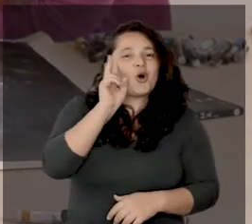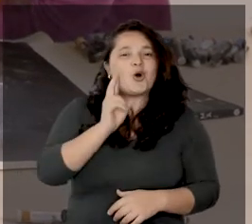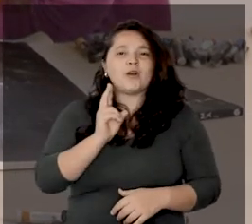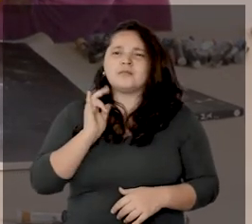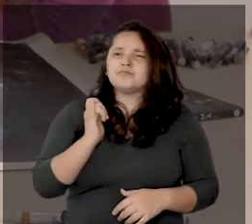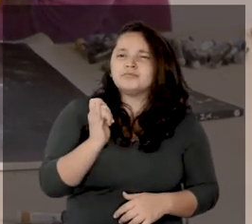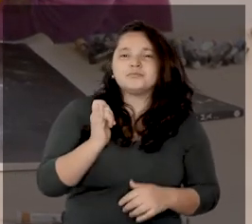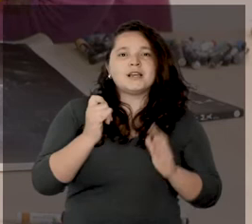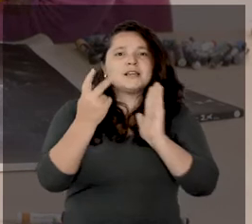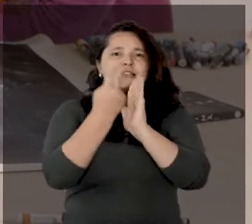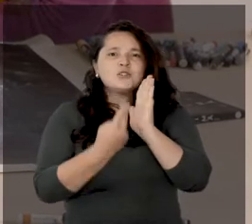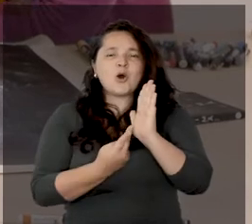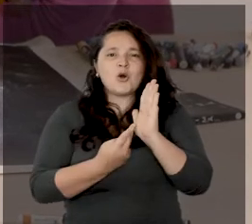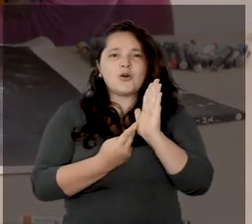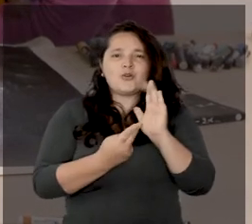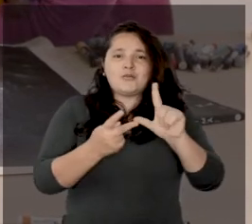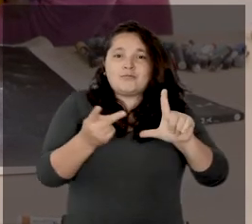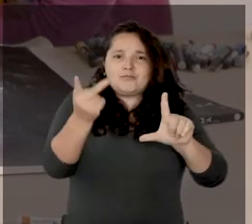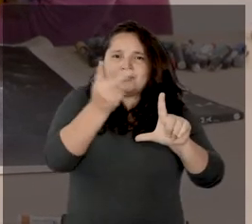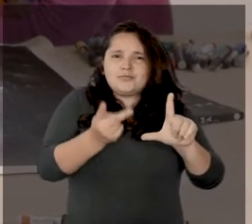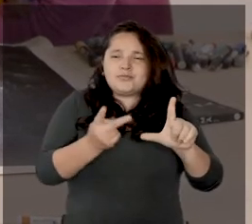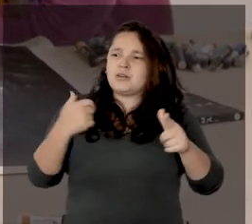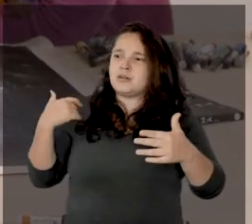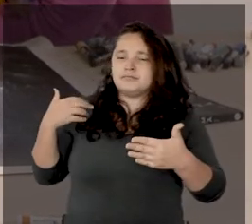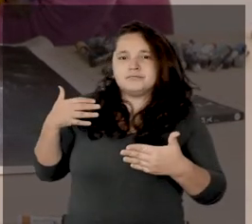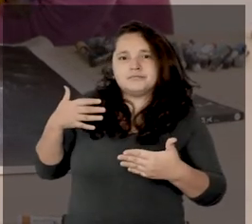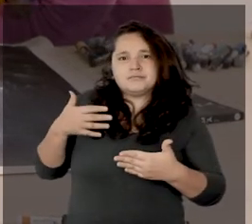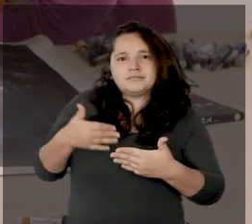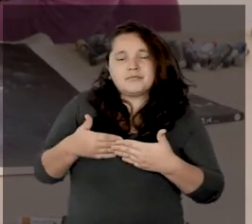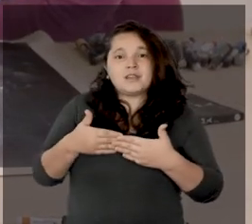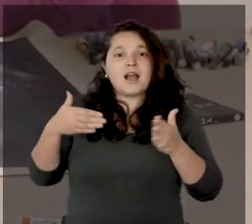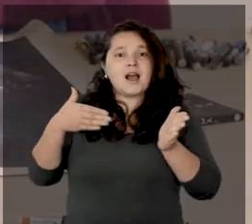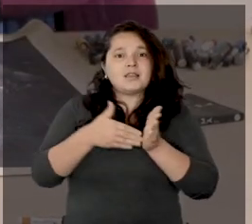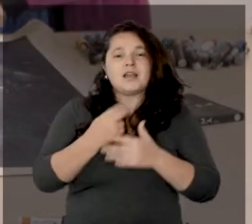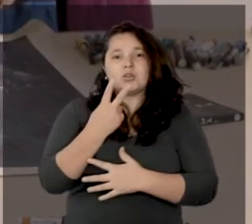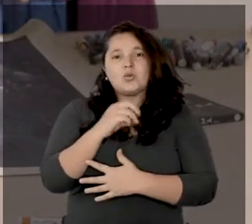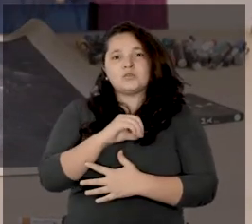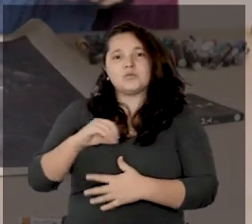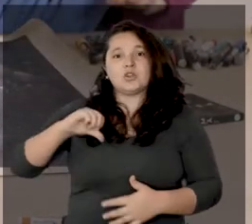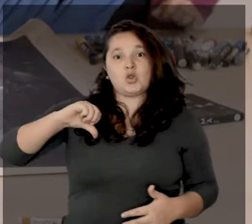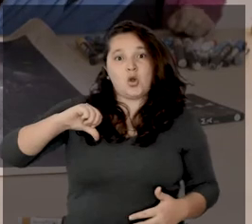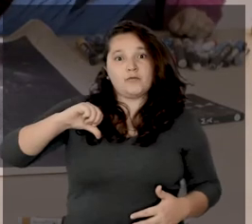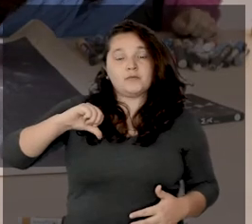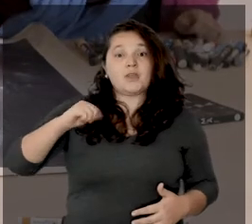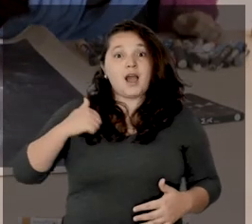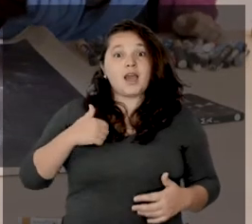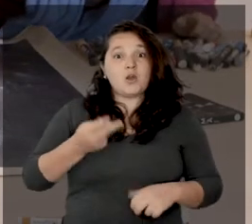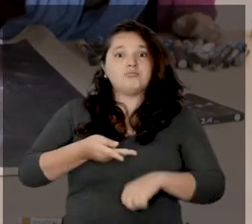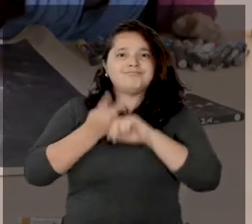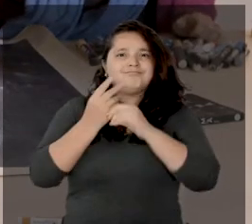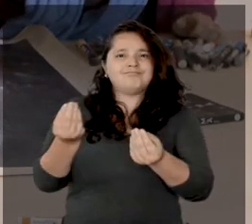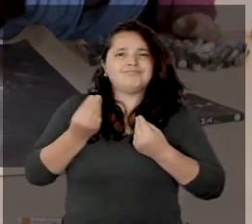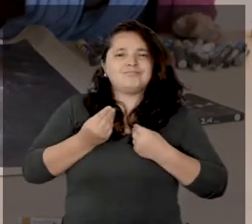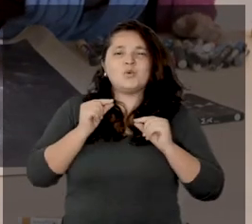isso a vida toda, né? Até 2009, quando eu recebo uma bolsa, né, onde eu publico o livro